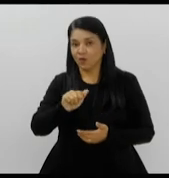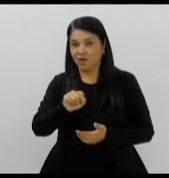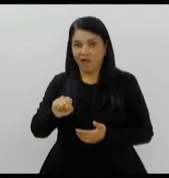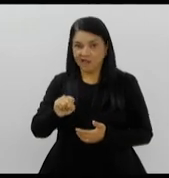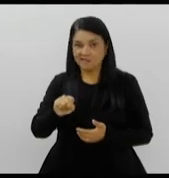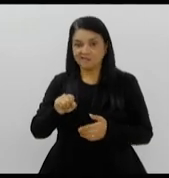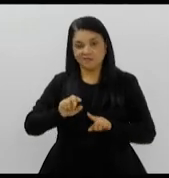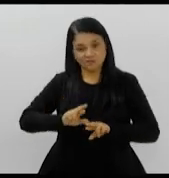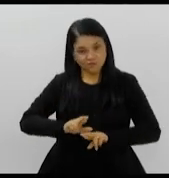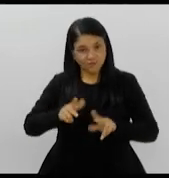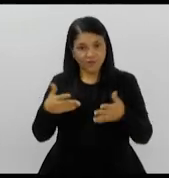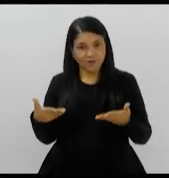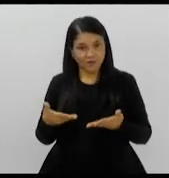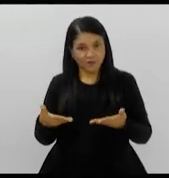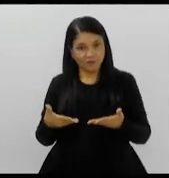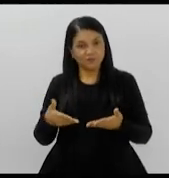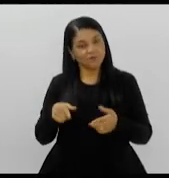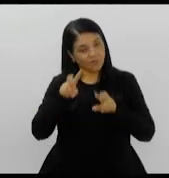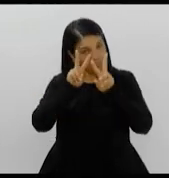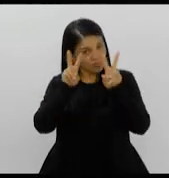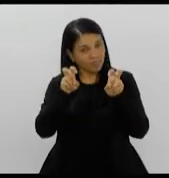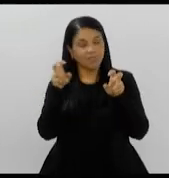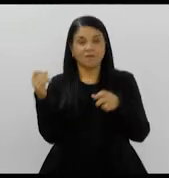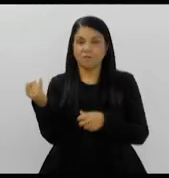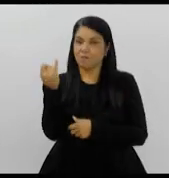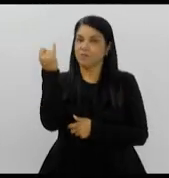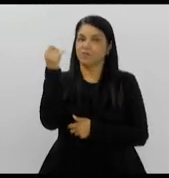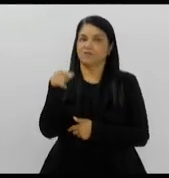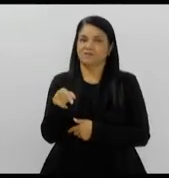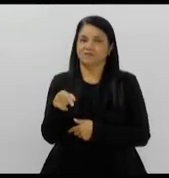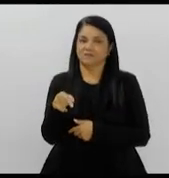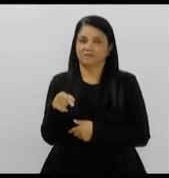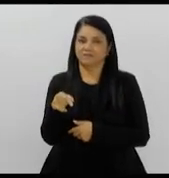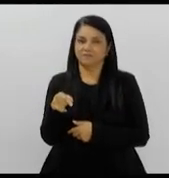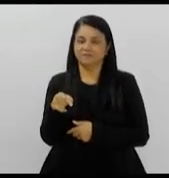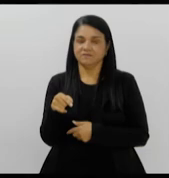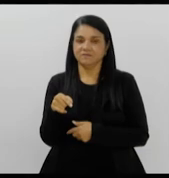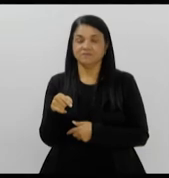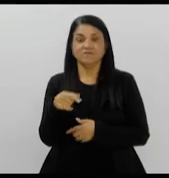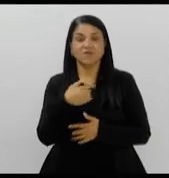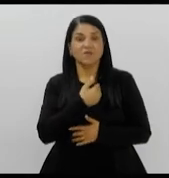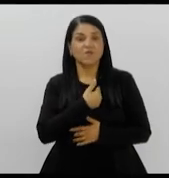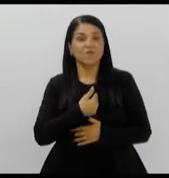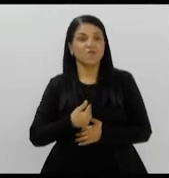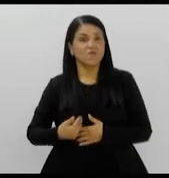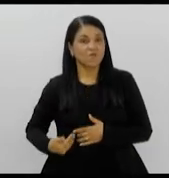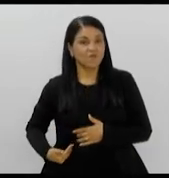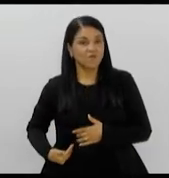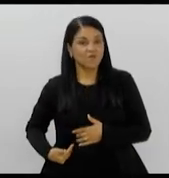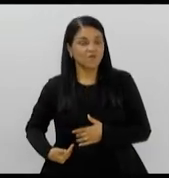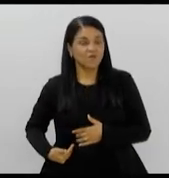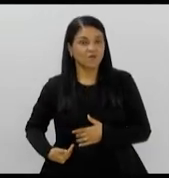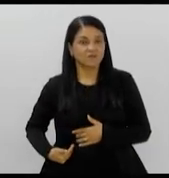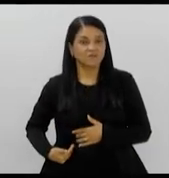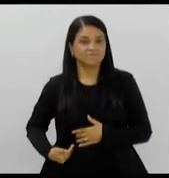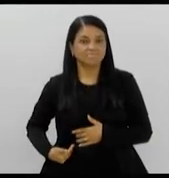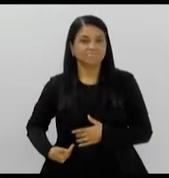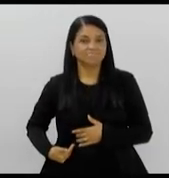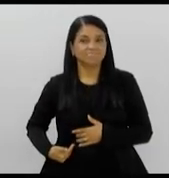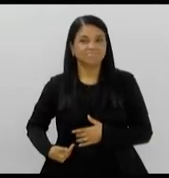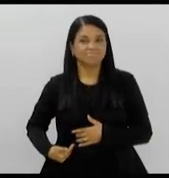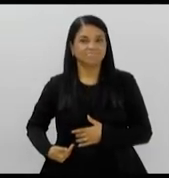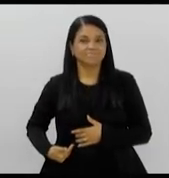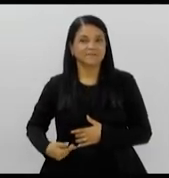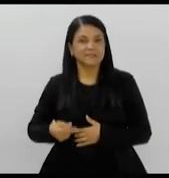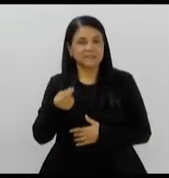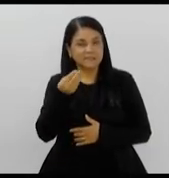Então, esse é um tema muito importante, porque, às vezes, assodadamente, o governo, querendo botar mais um